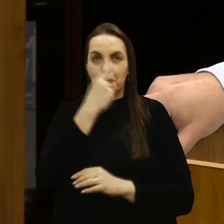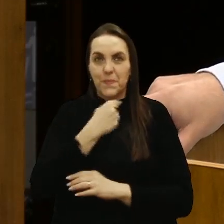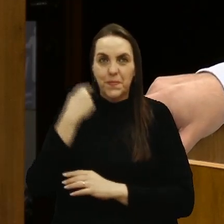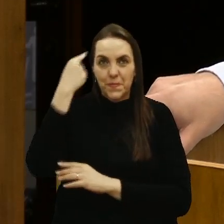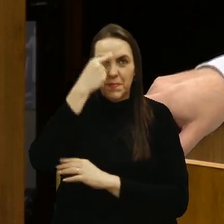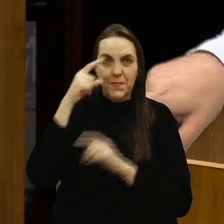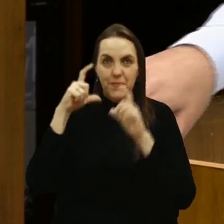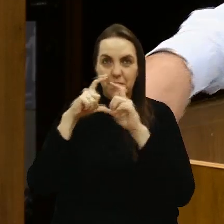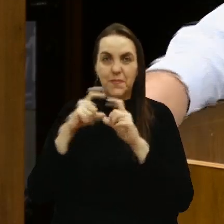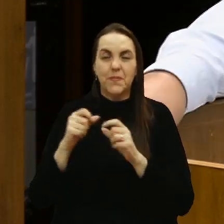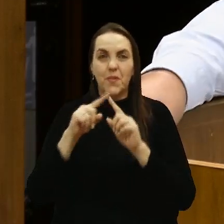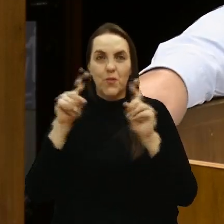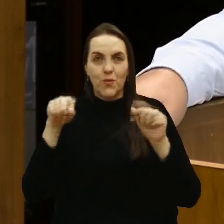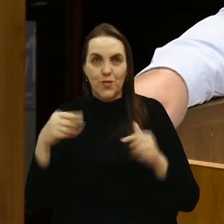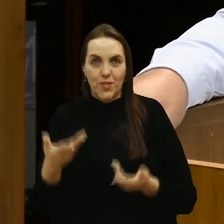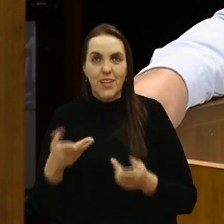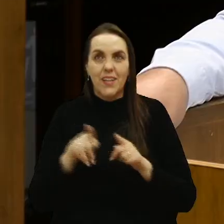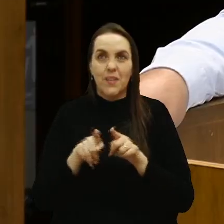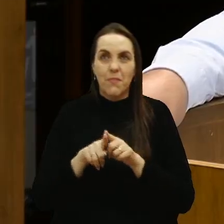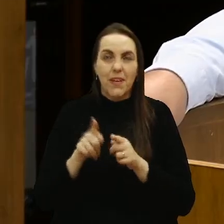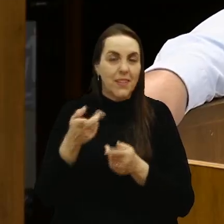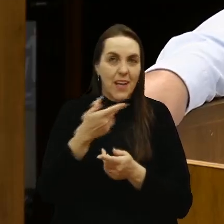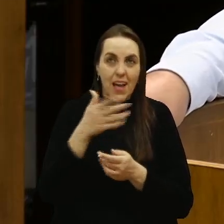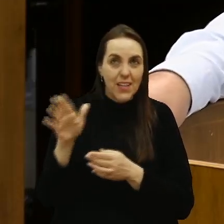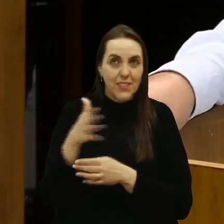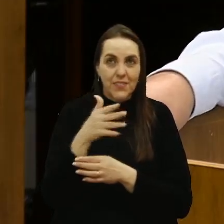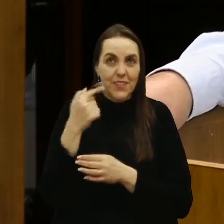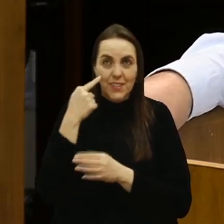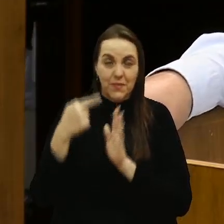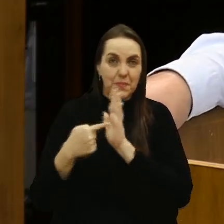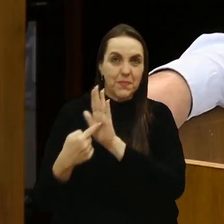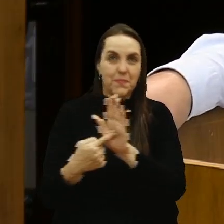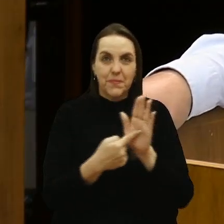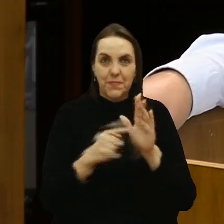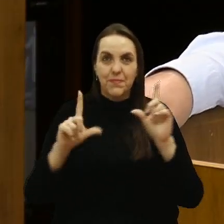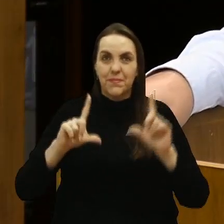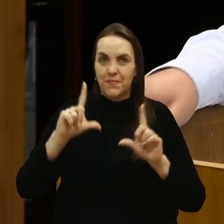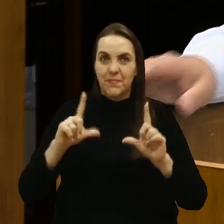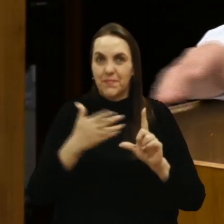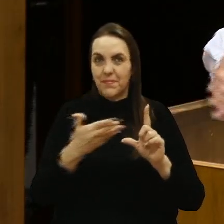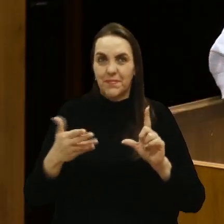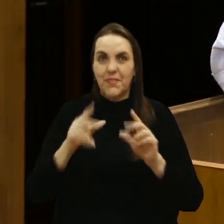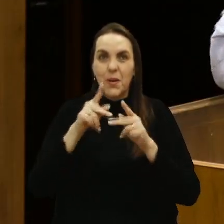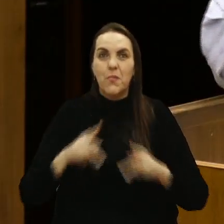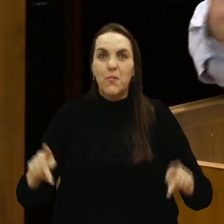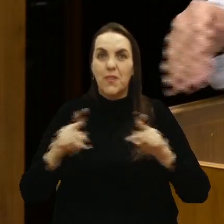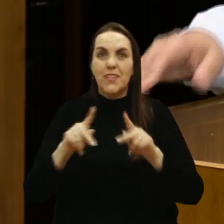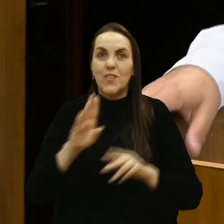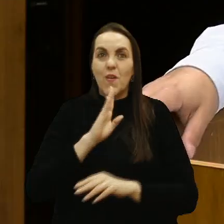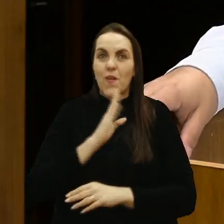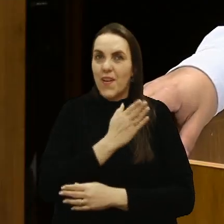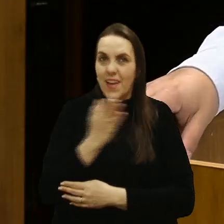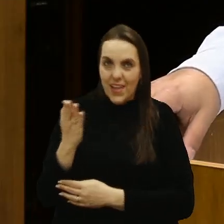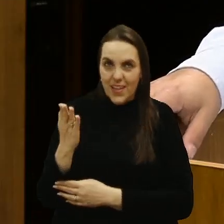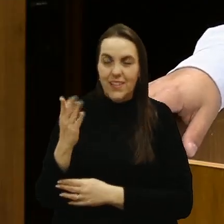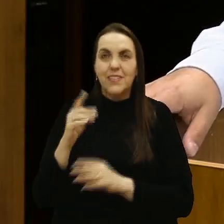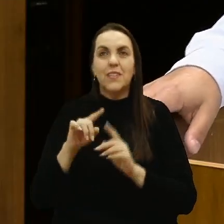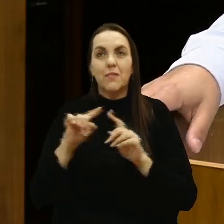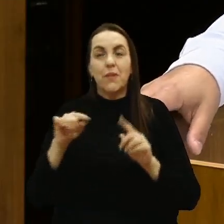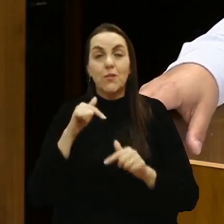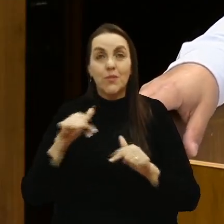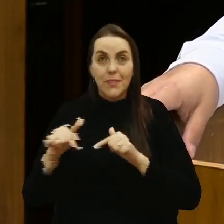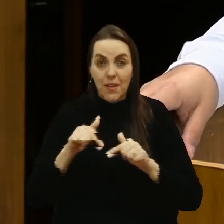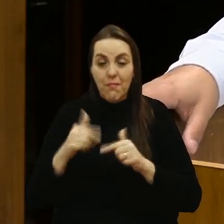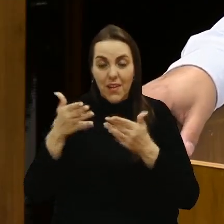nossas servidoras, muitos que não aparecem nas nossas transmissões, a população não conhece, né? Mas o trabalho